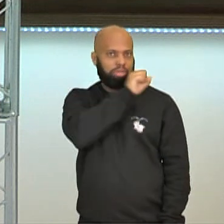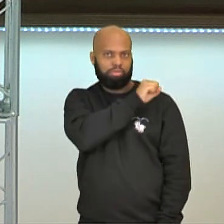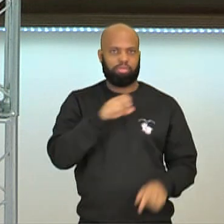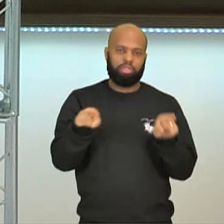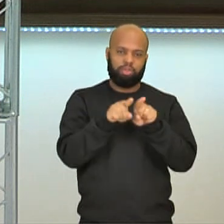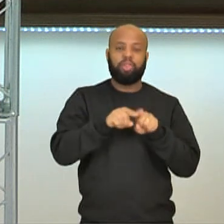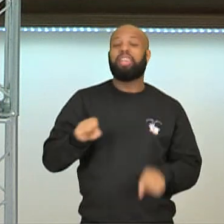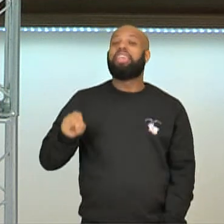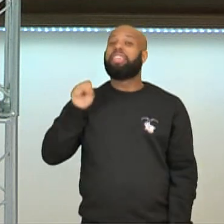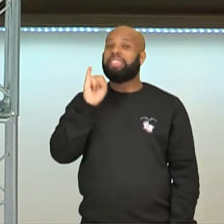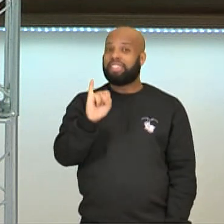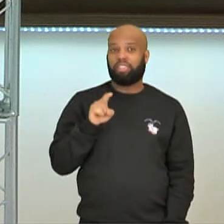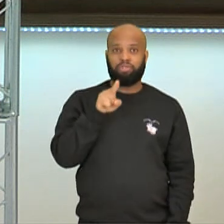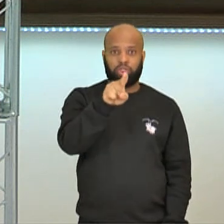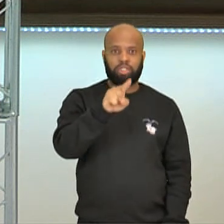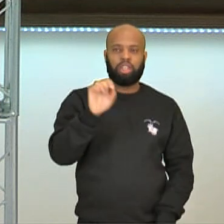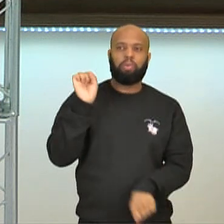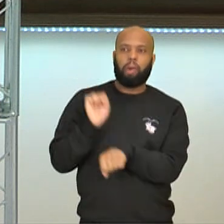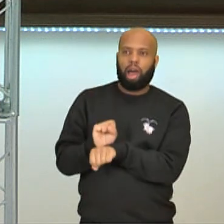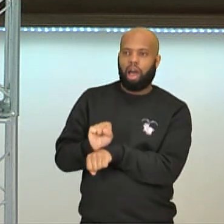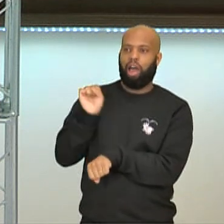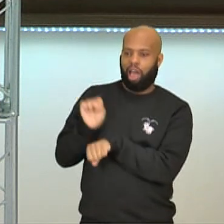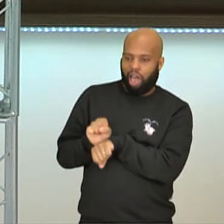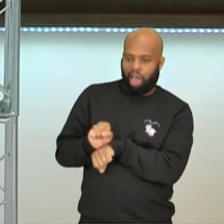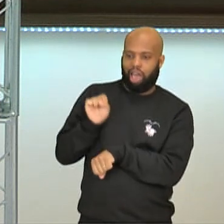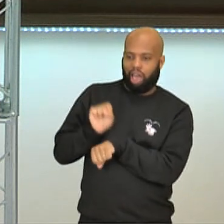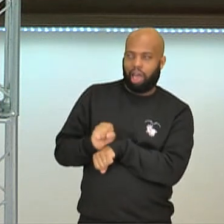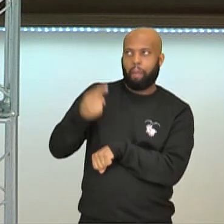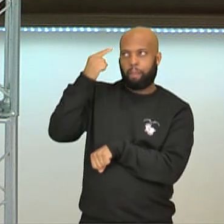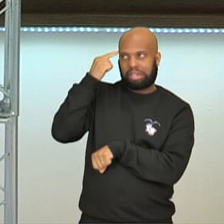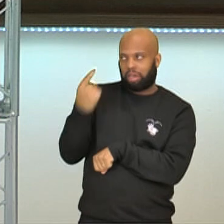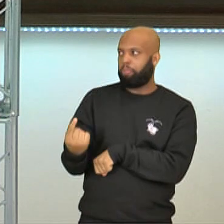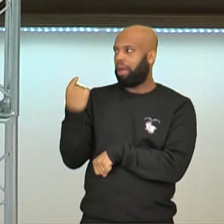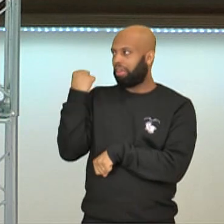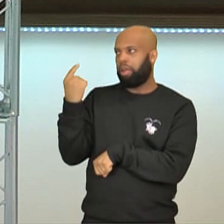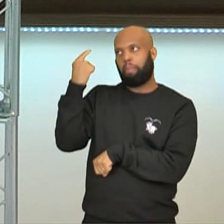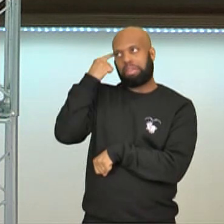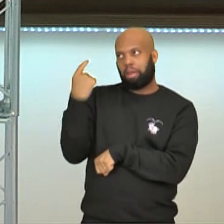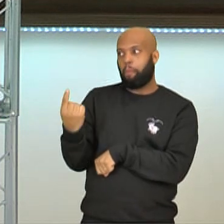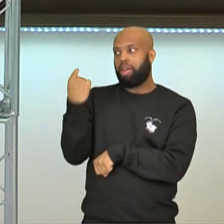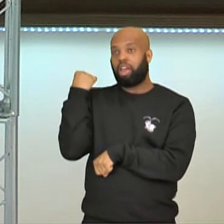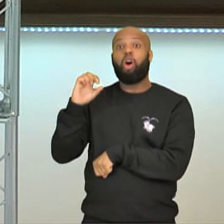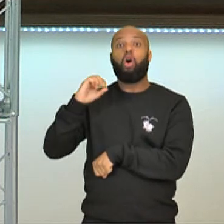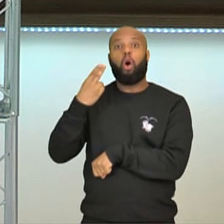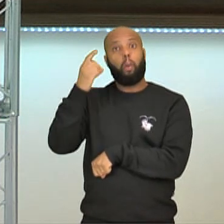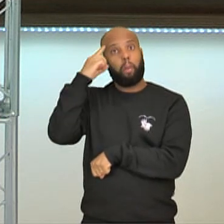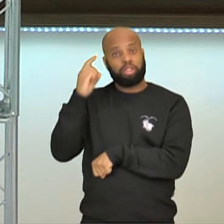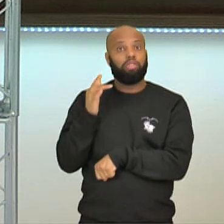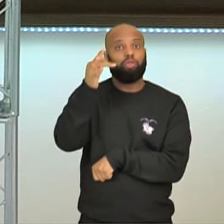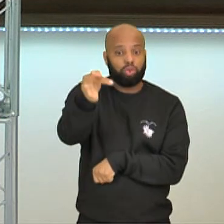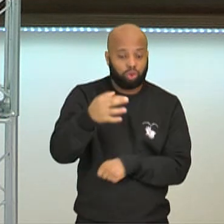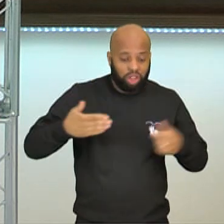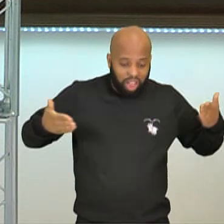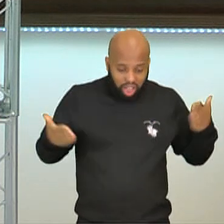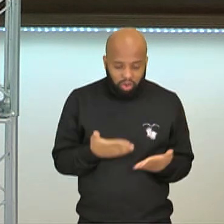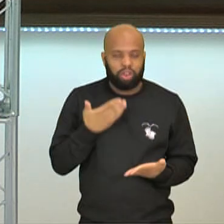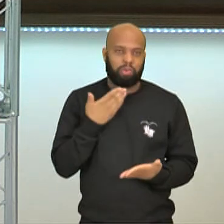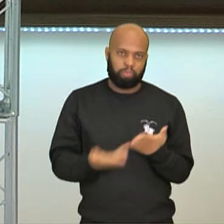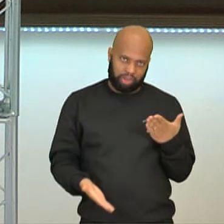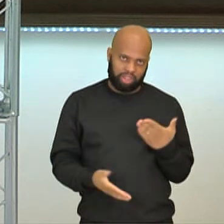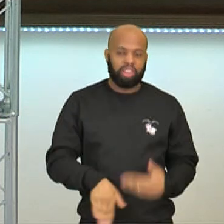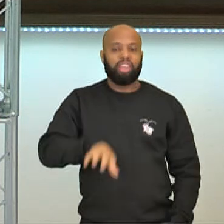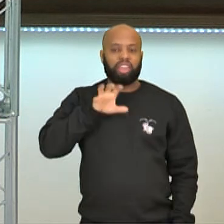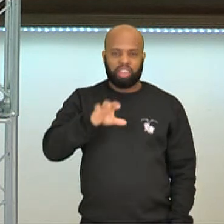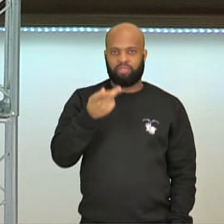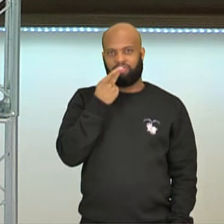E se você parar para ficar só pensando em passado ou em futuro, o agora você vai perder. Então é isso